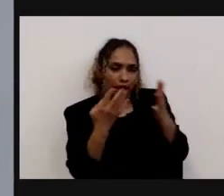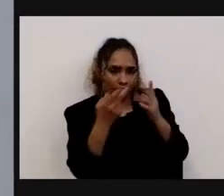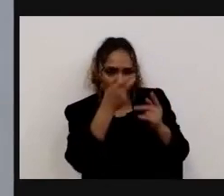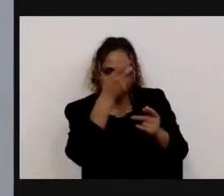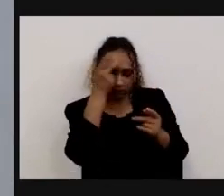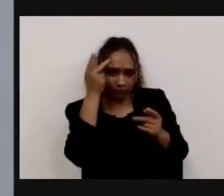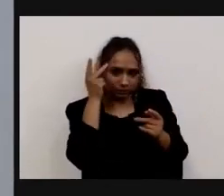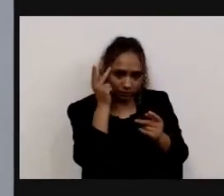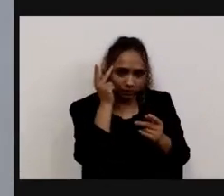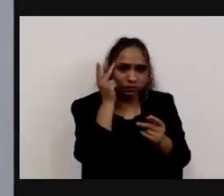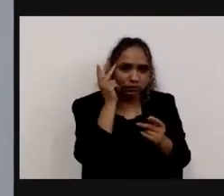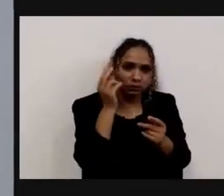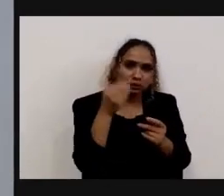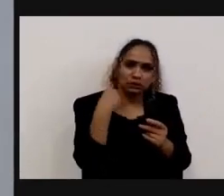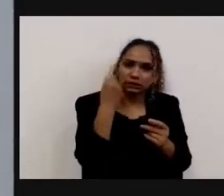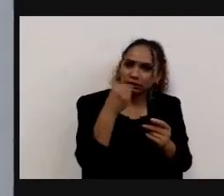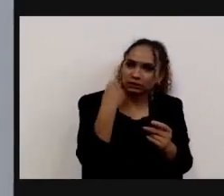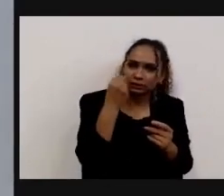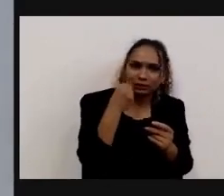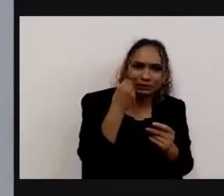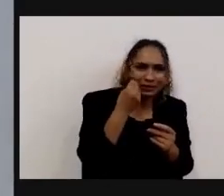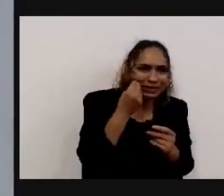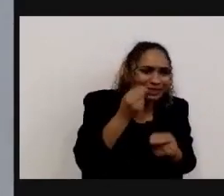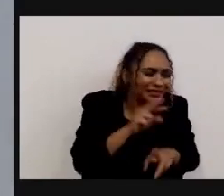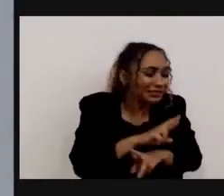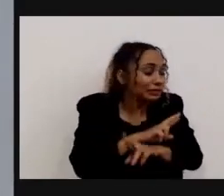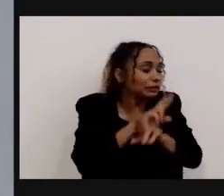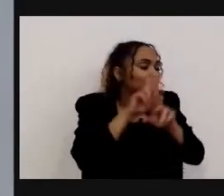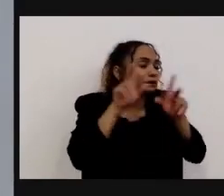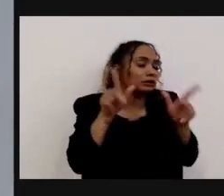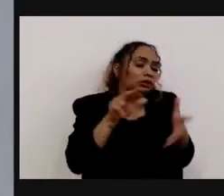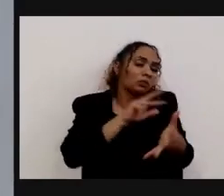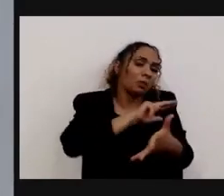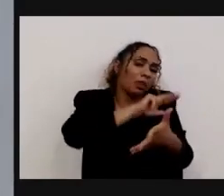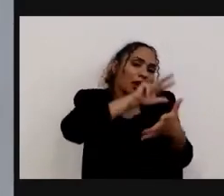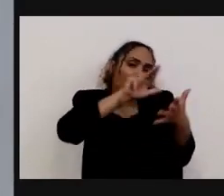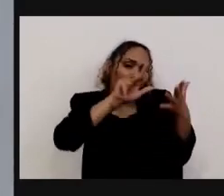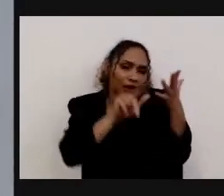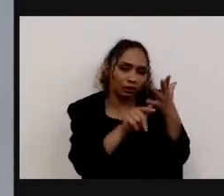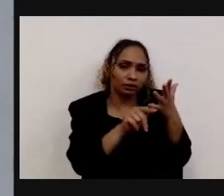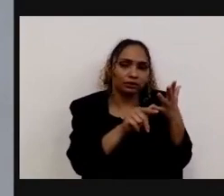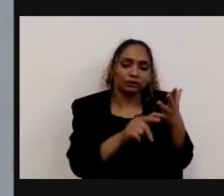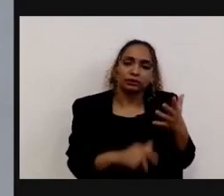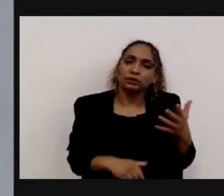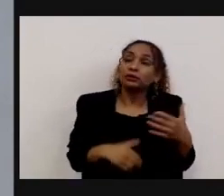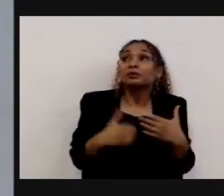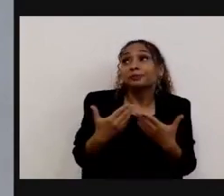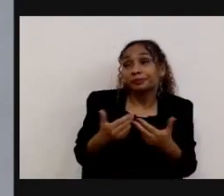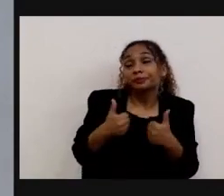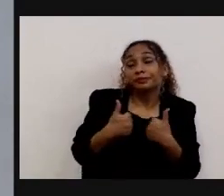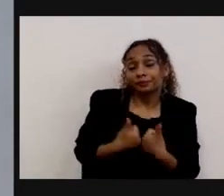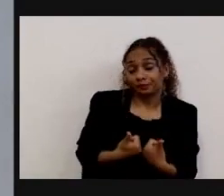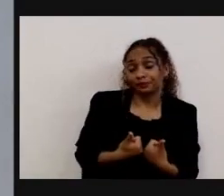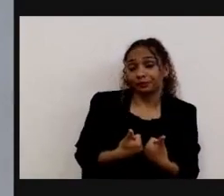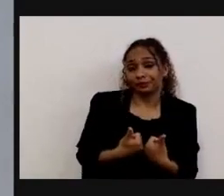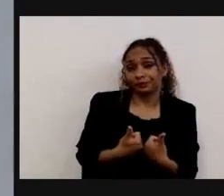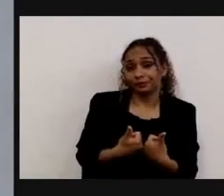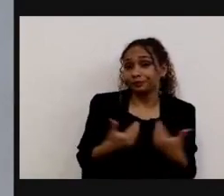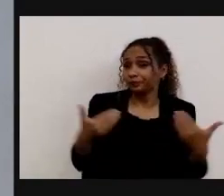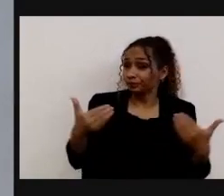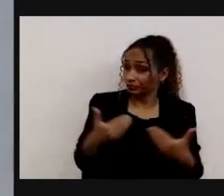de experiências muito diversas né E aí a gente falou tá